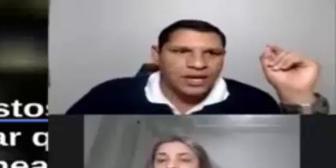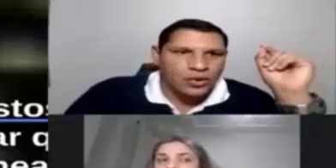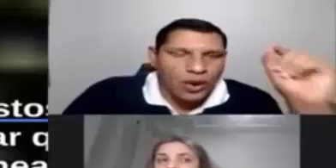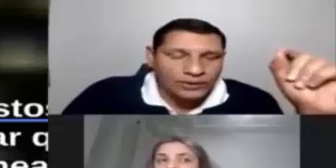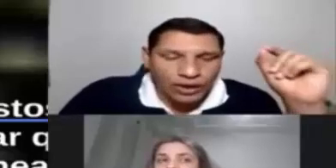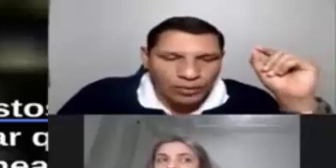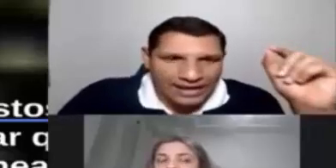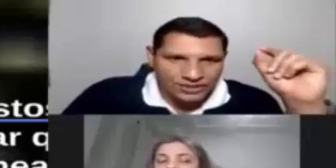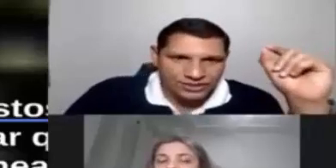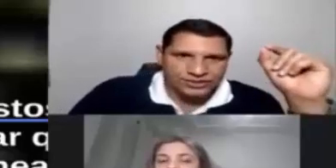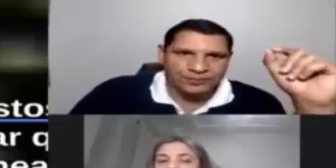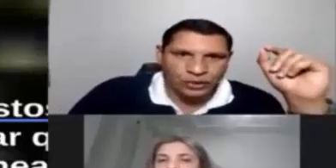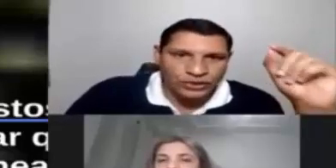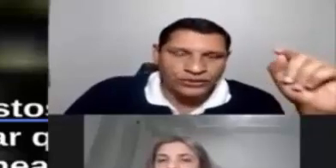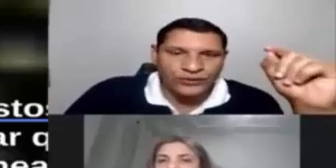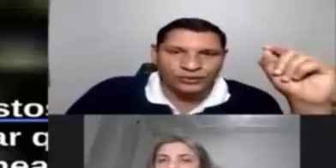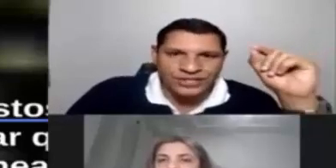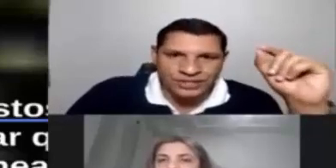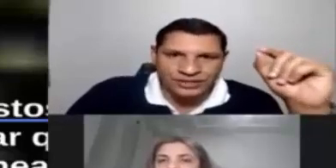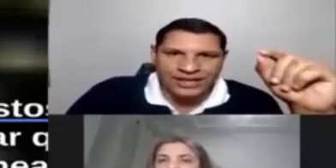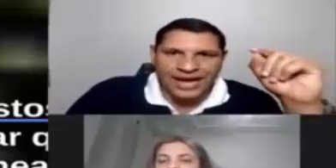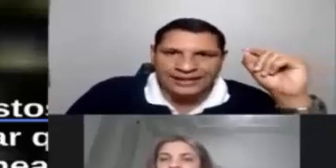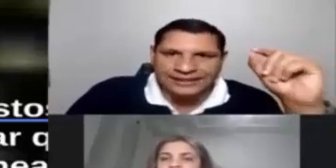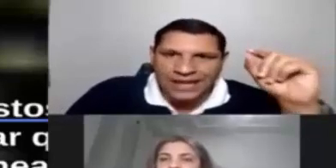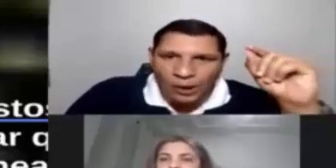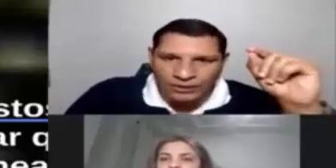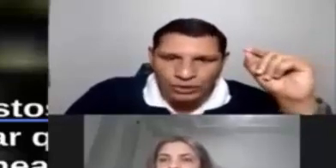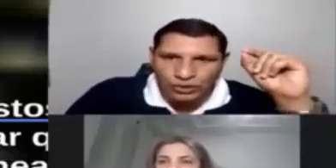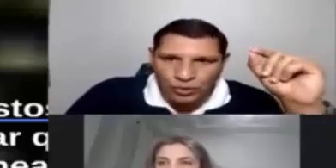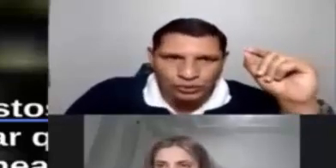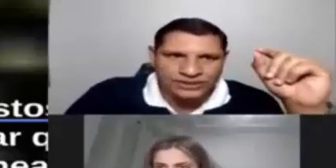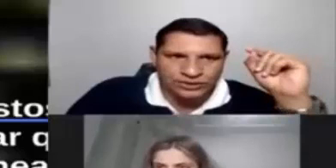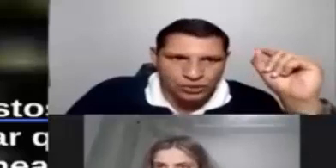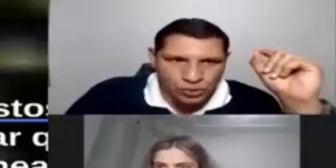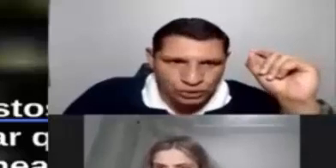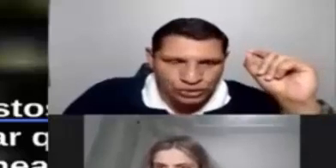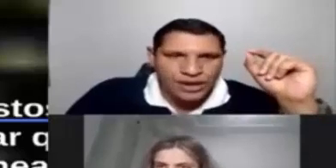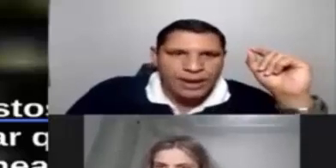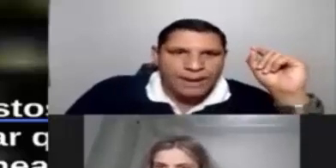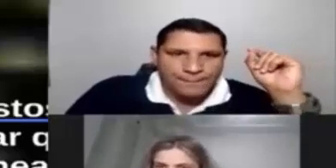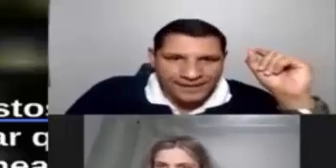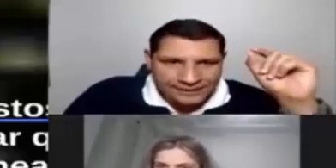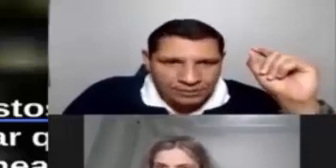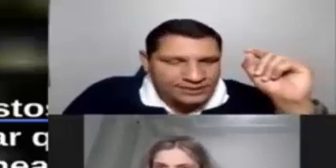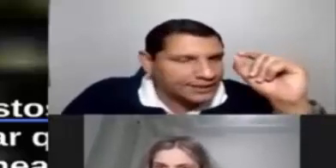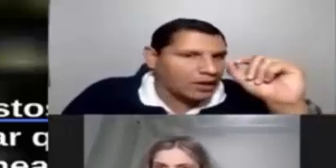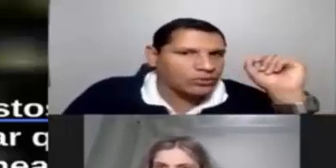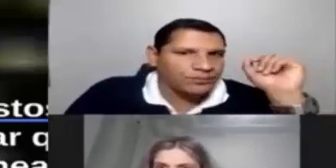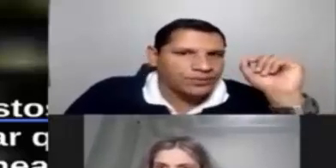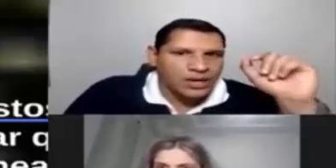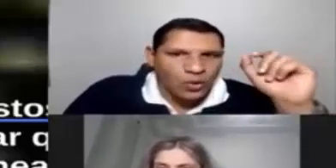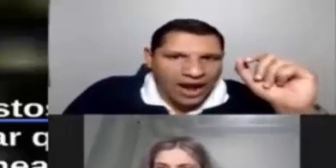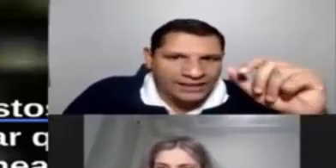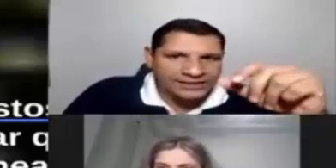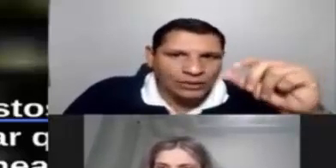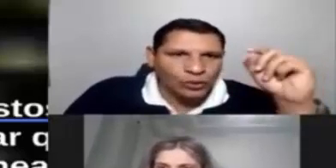quanto ao Hades onde ficam detida as almas dos justos e dos injustos precisamos dizer algo